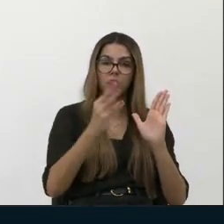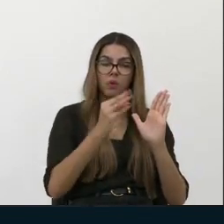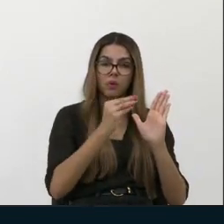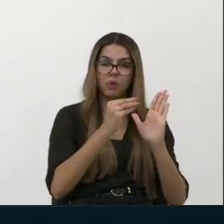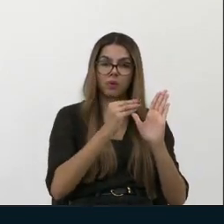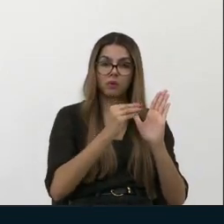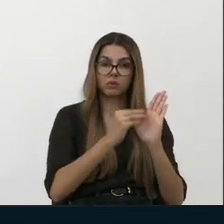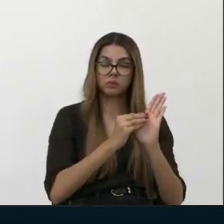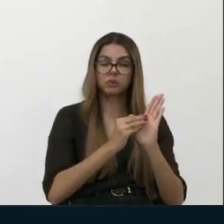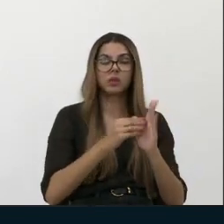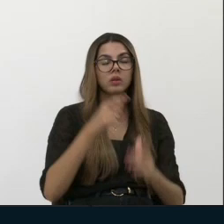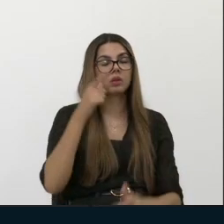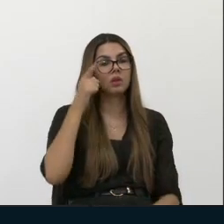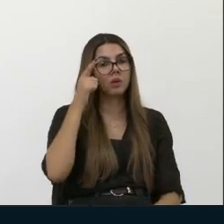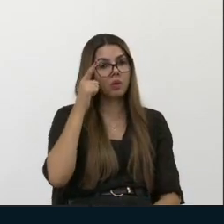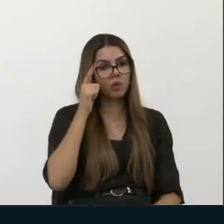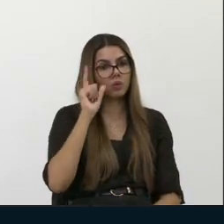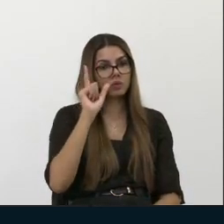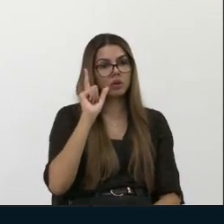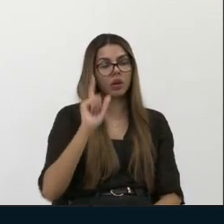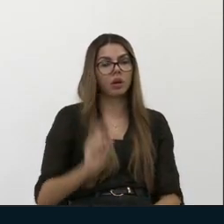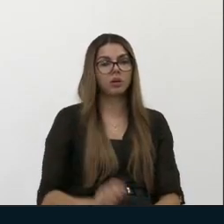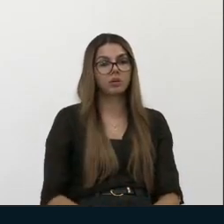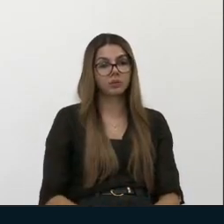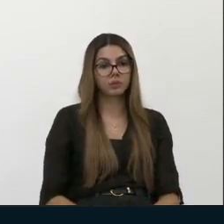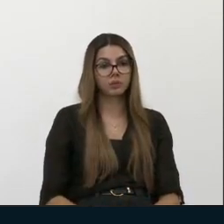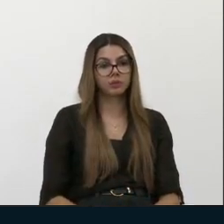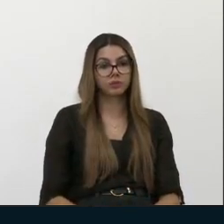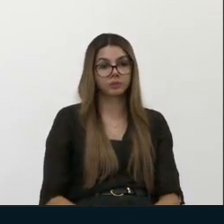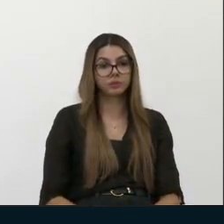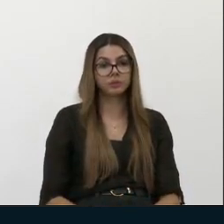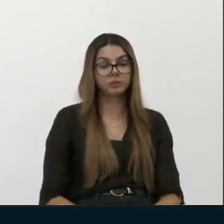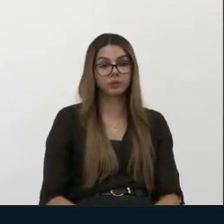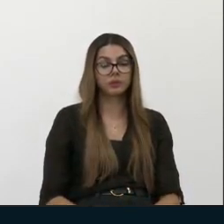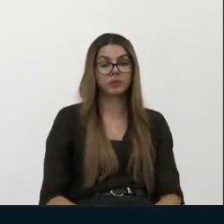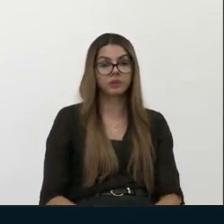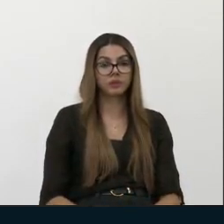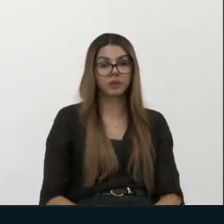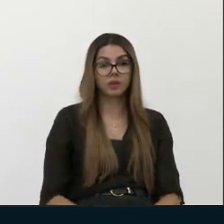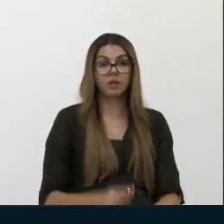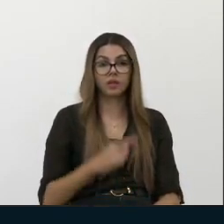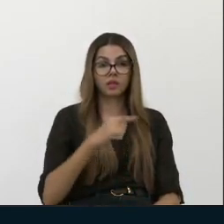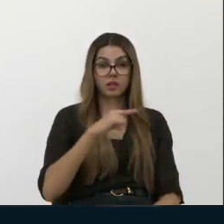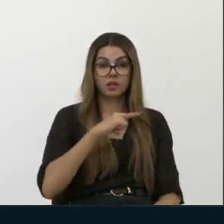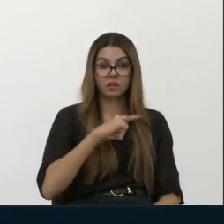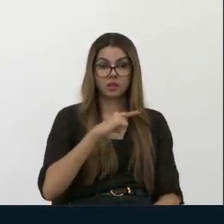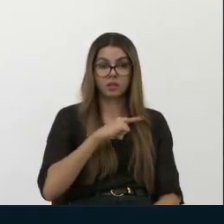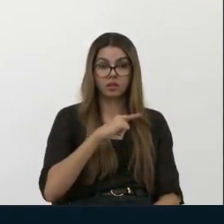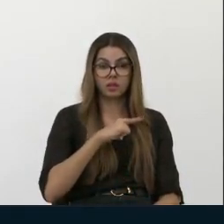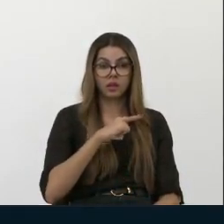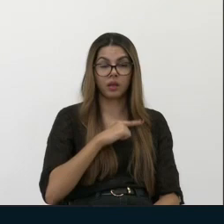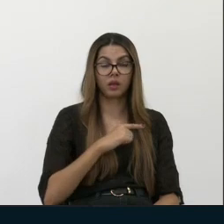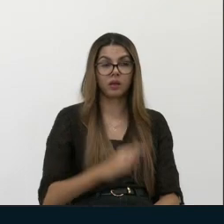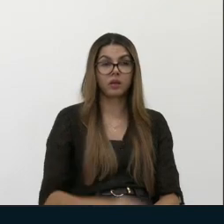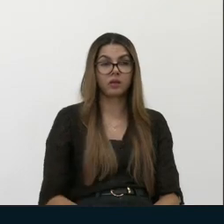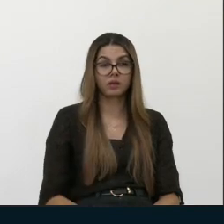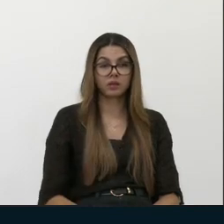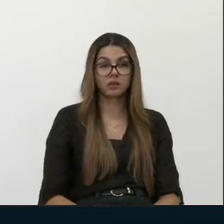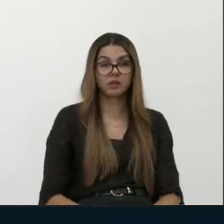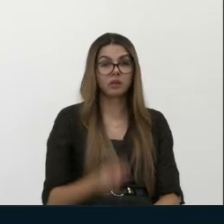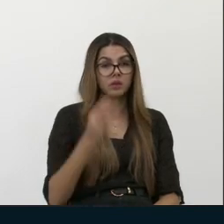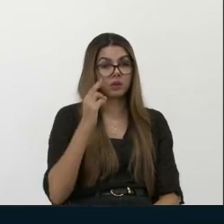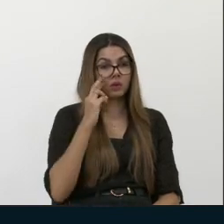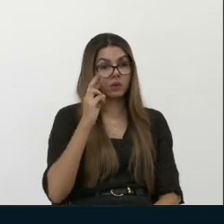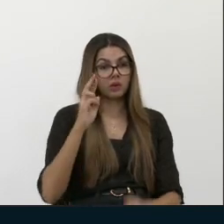para que a gente possa, de certa forma, convencer ou, no mínimo, ter Em última ótica, a ampla